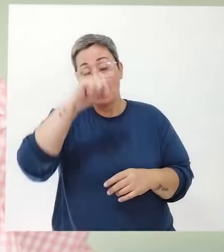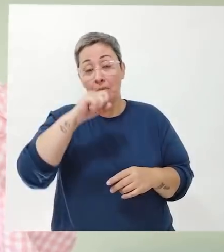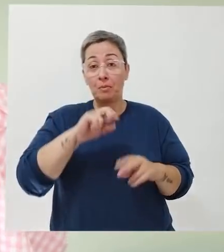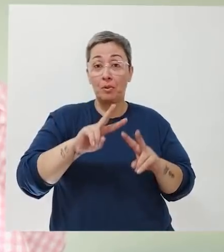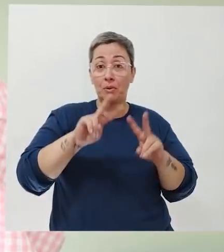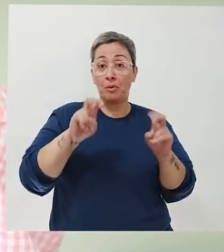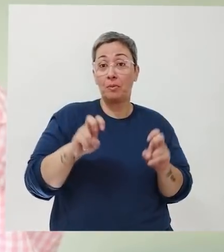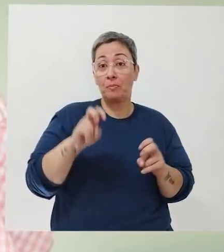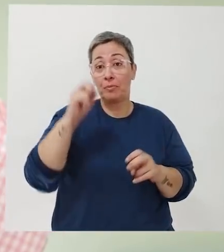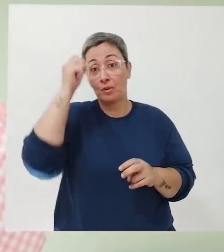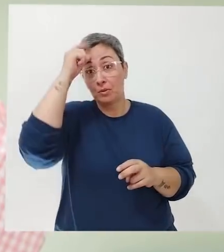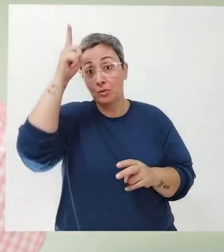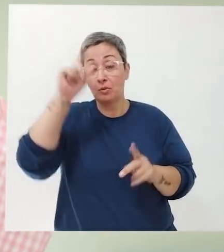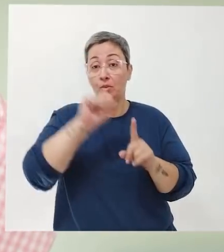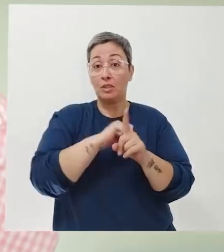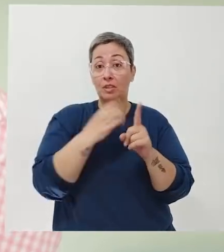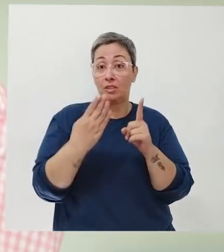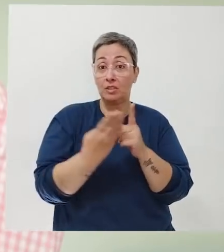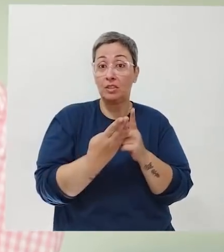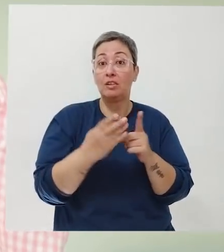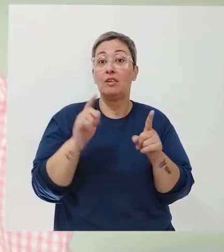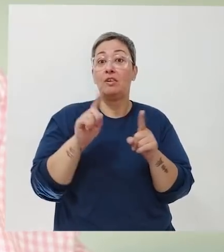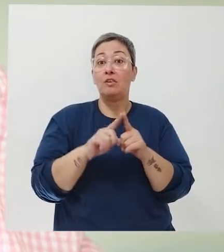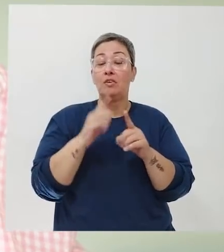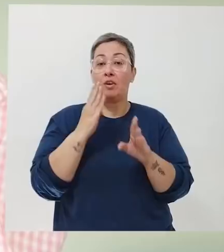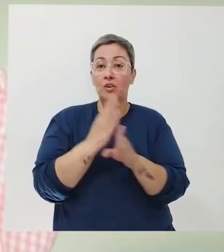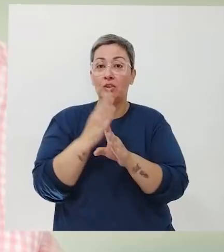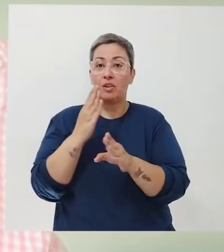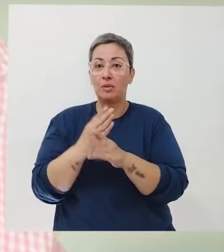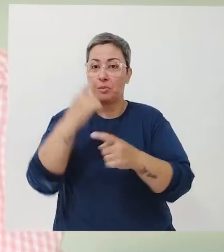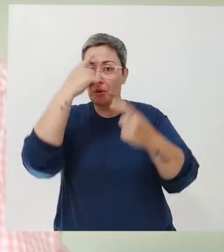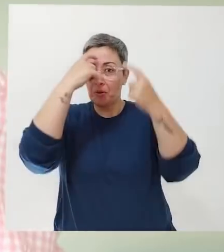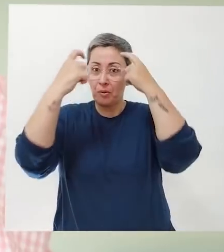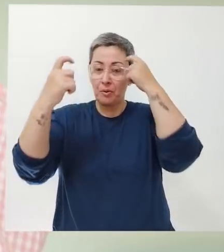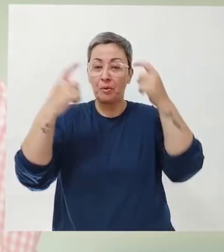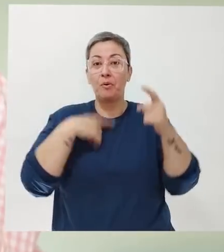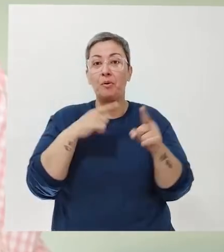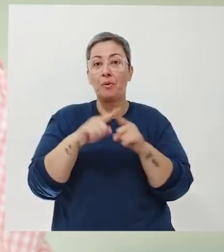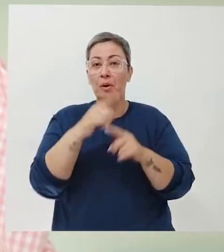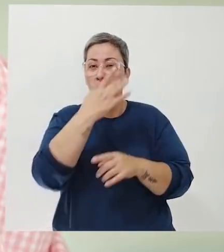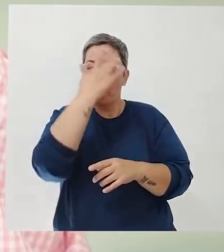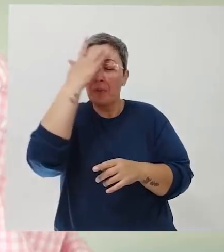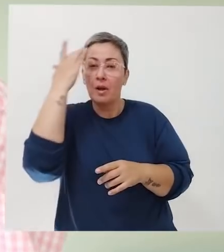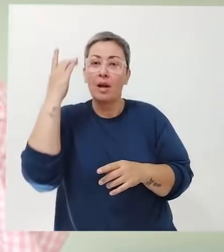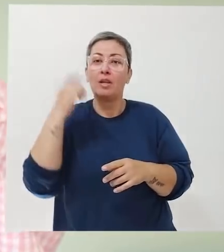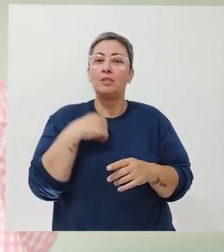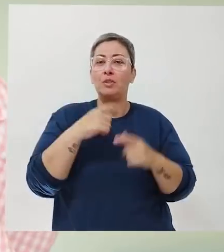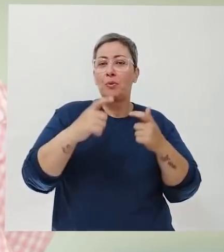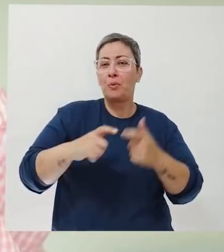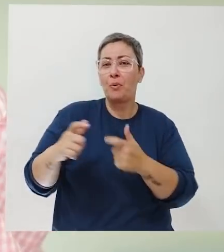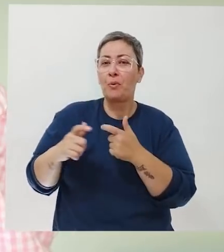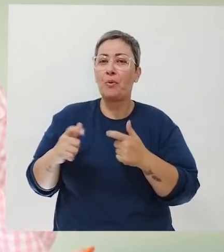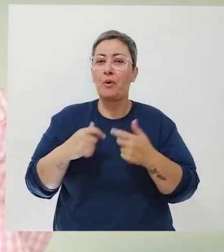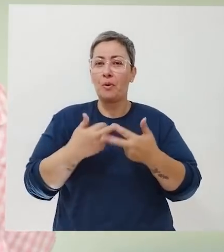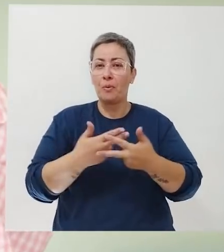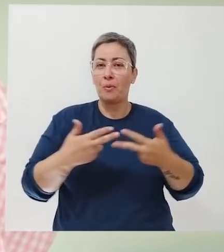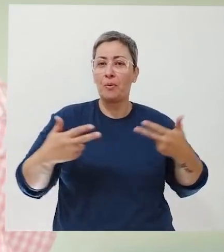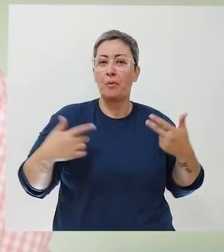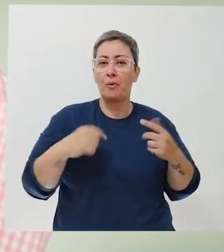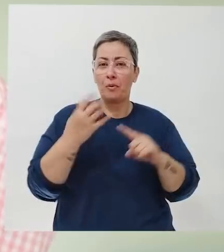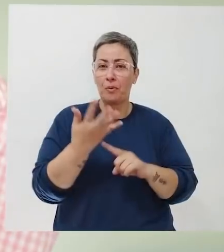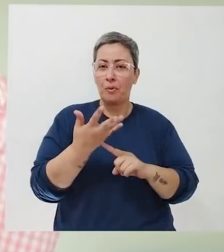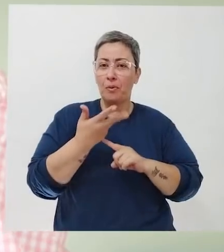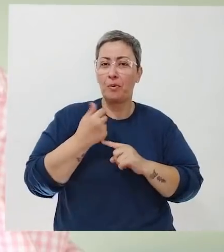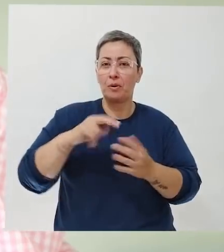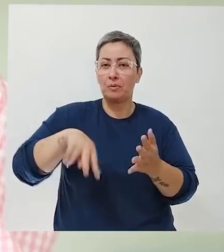mesmo? Aprendemos sobre cultura, geografia, sobre descobertas e invenções, sobre pessoas,